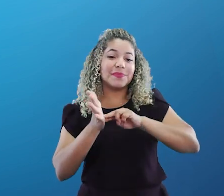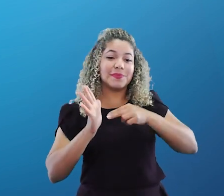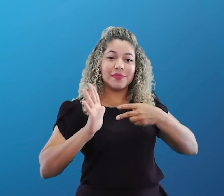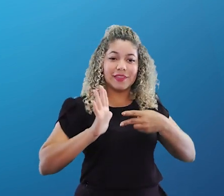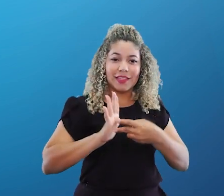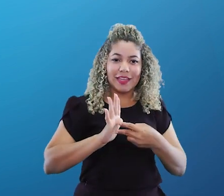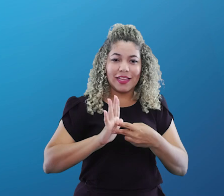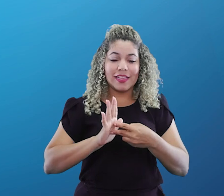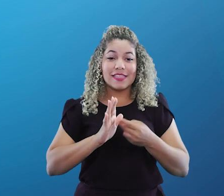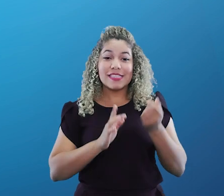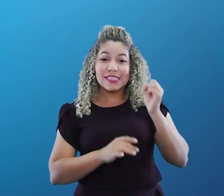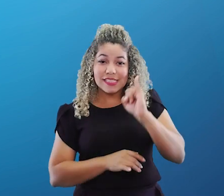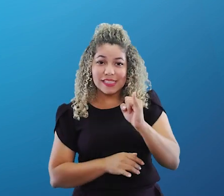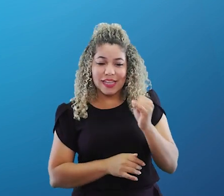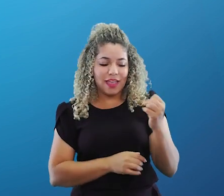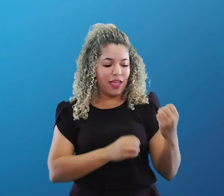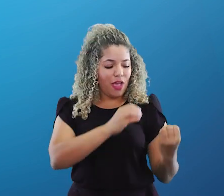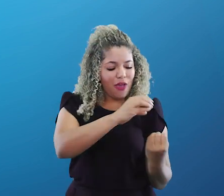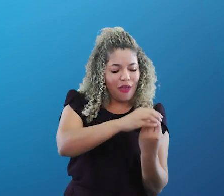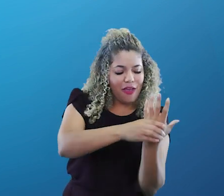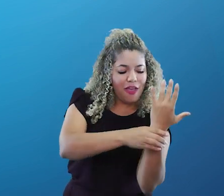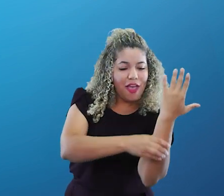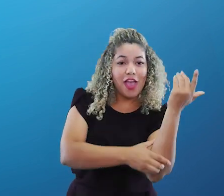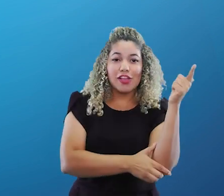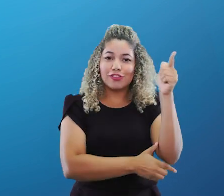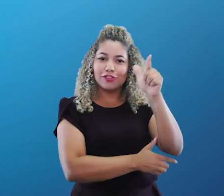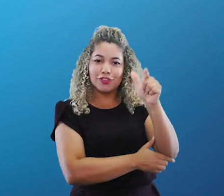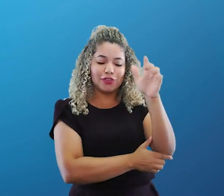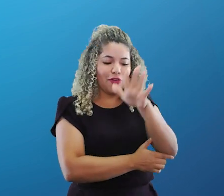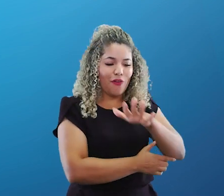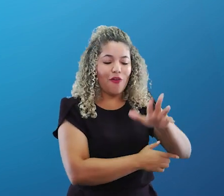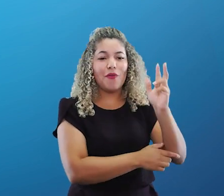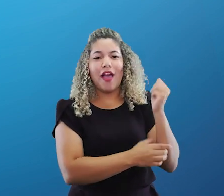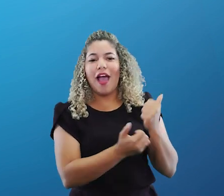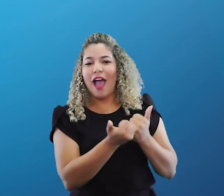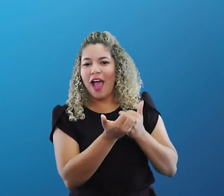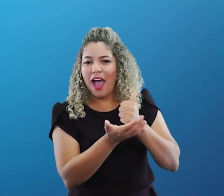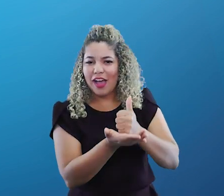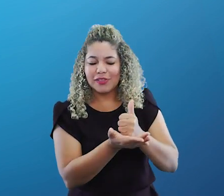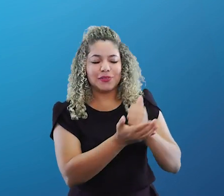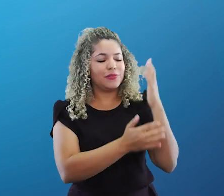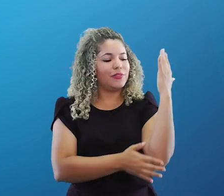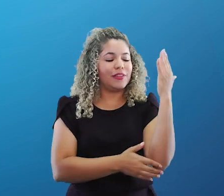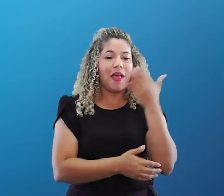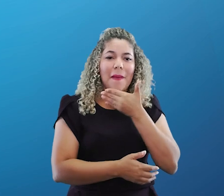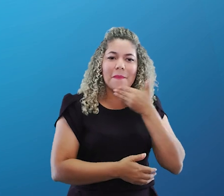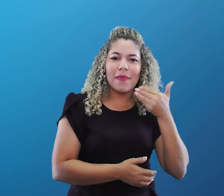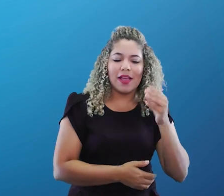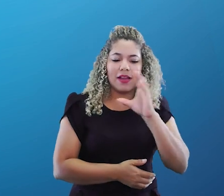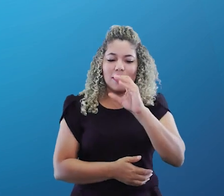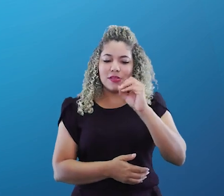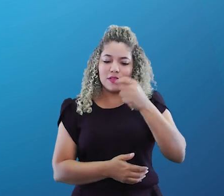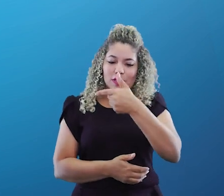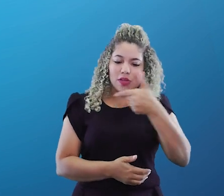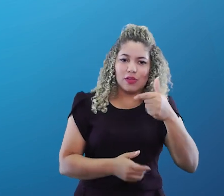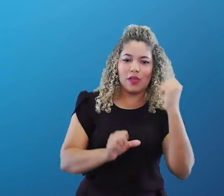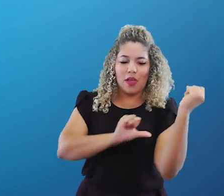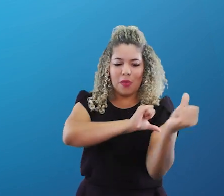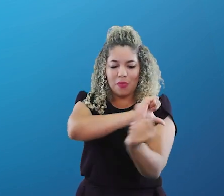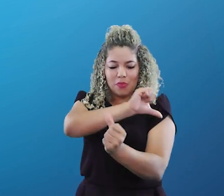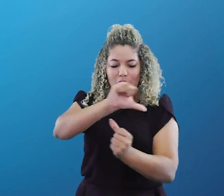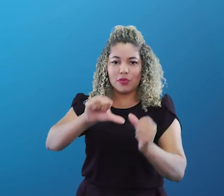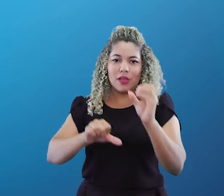com o reflorestamento você tem um auxílio característico dessas árvores que acabam utilizando esse dióxido de carbono, entre outros, para